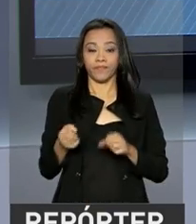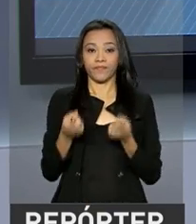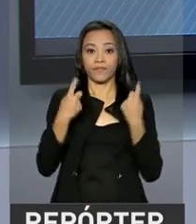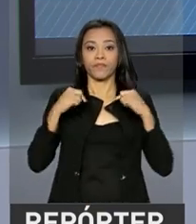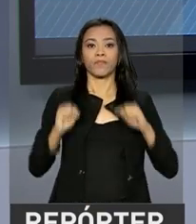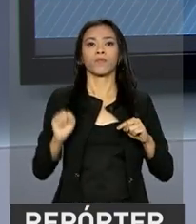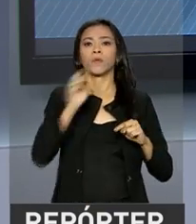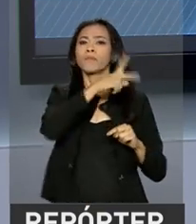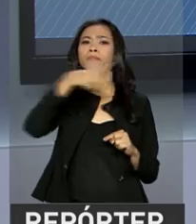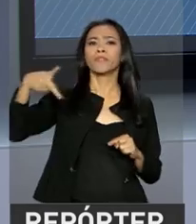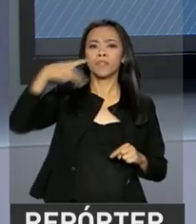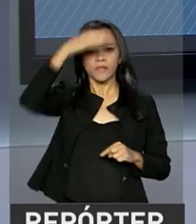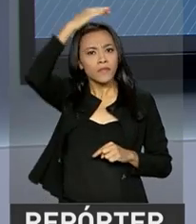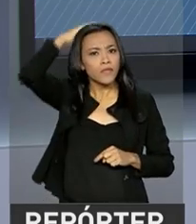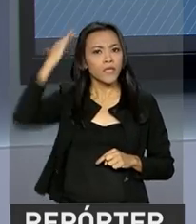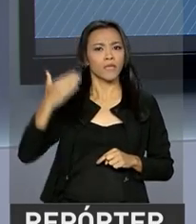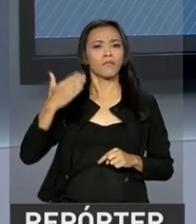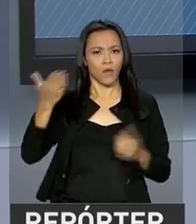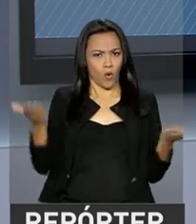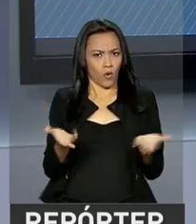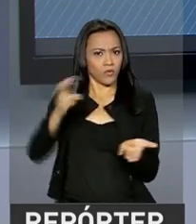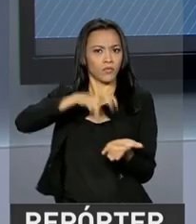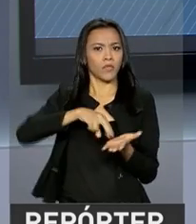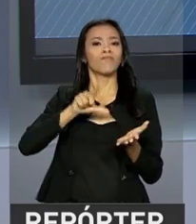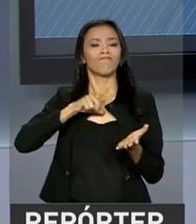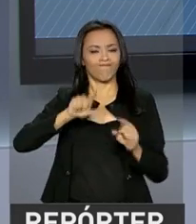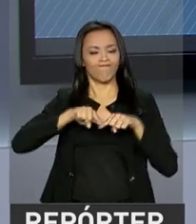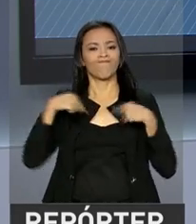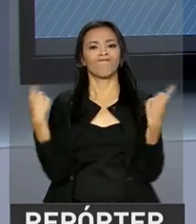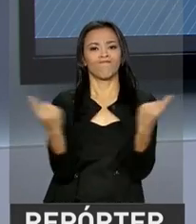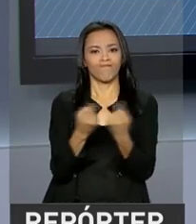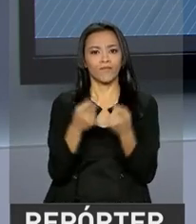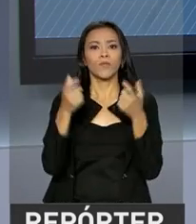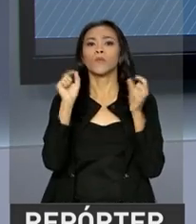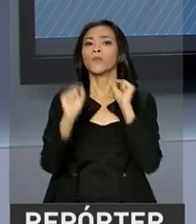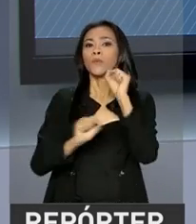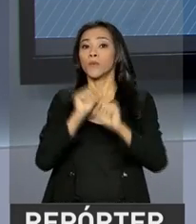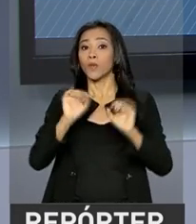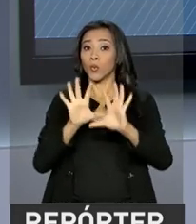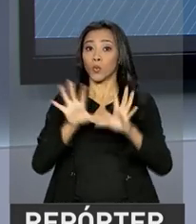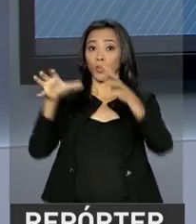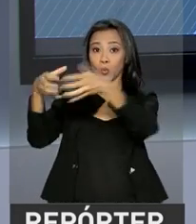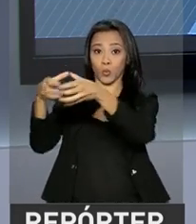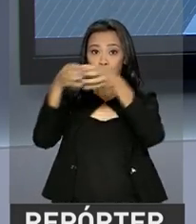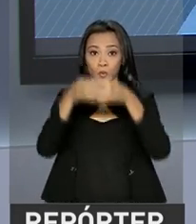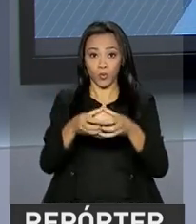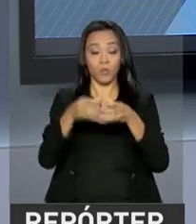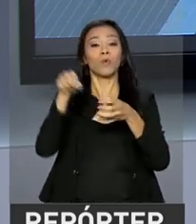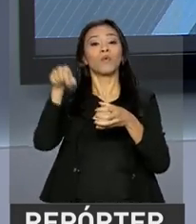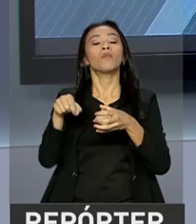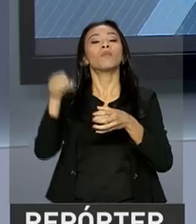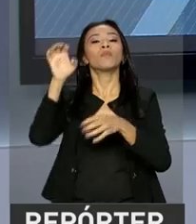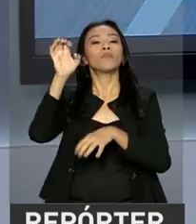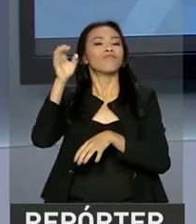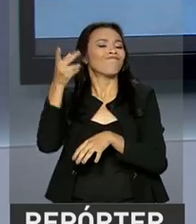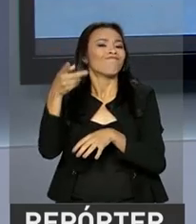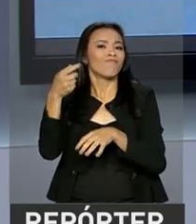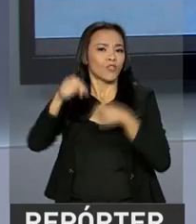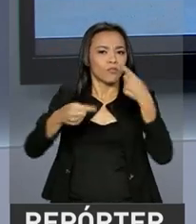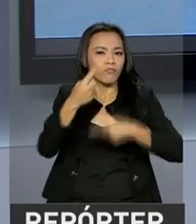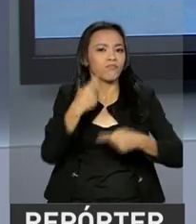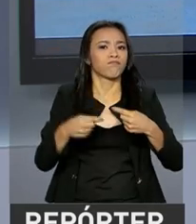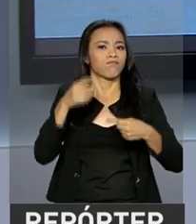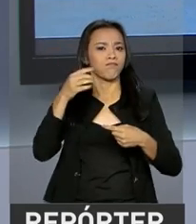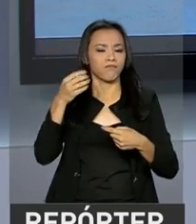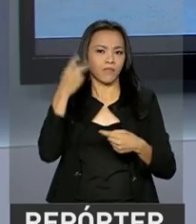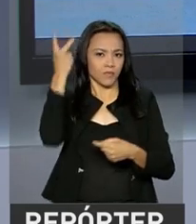presidente Michel Temer se reúne agora pela manhã no palácio do Jaburu com a bancada Paulista do congresso nacional a gente vai conversar ao vivo